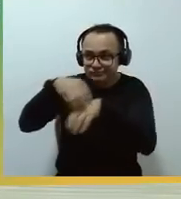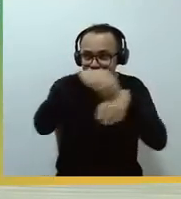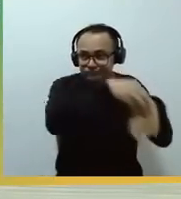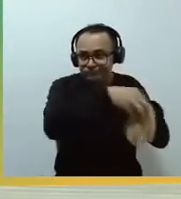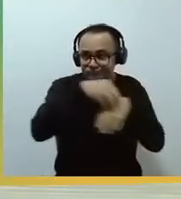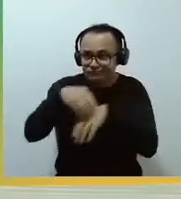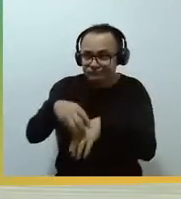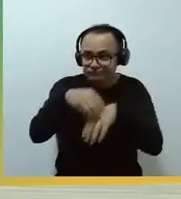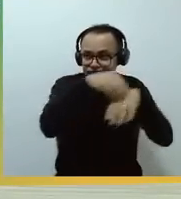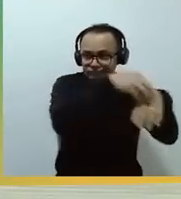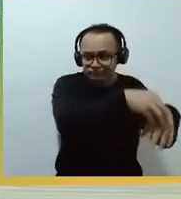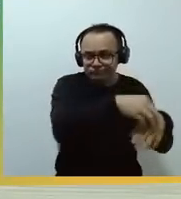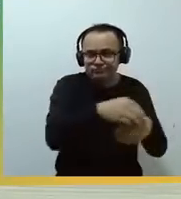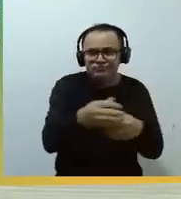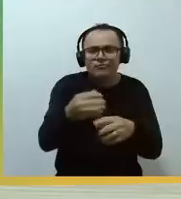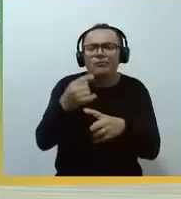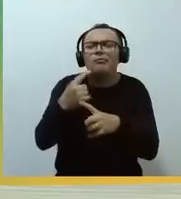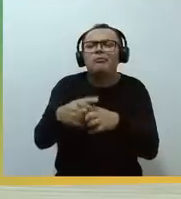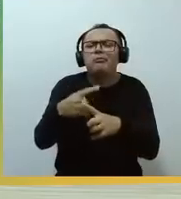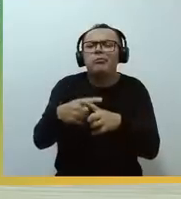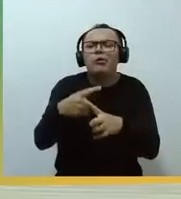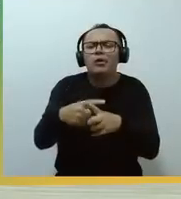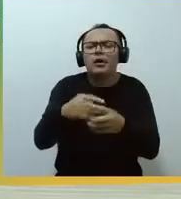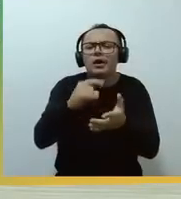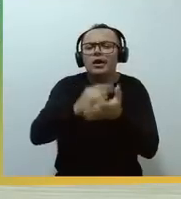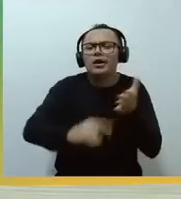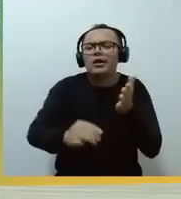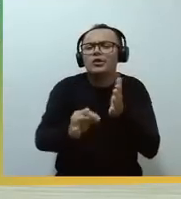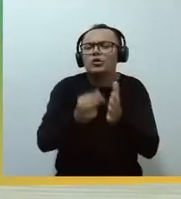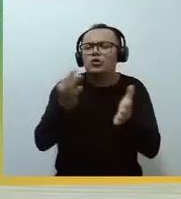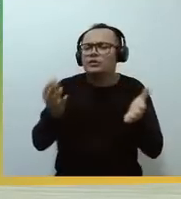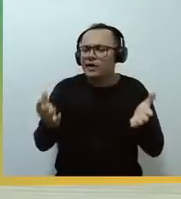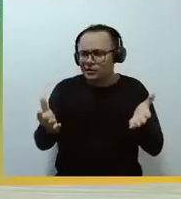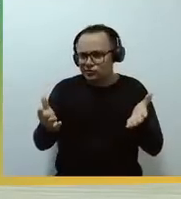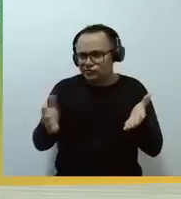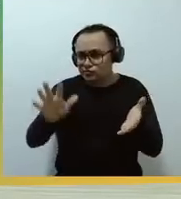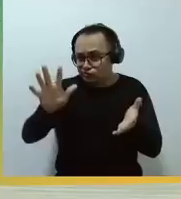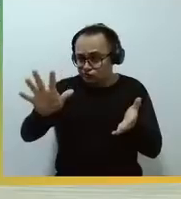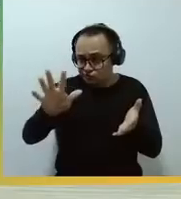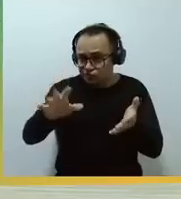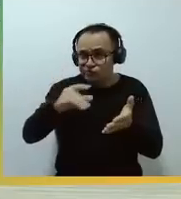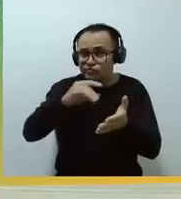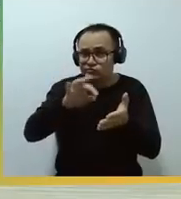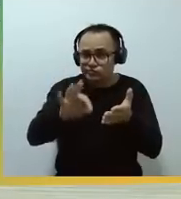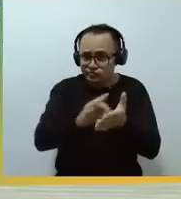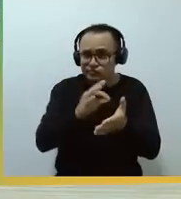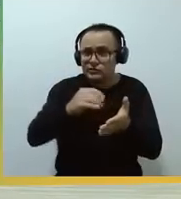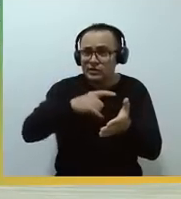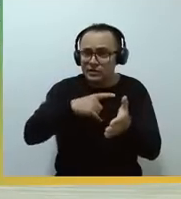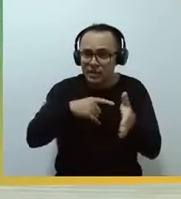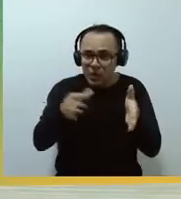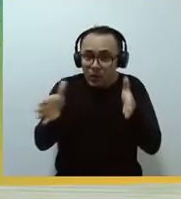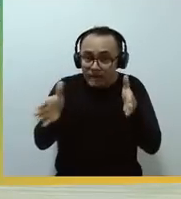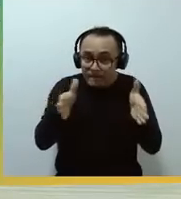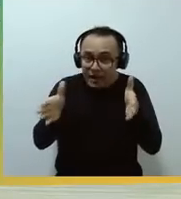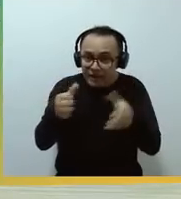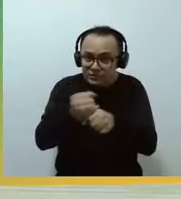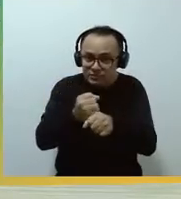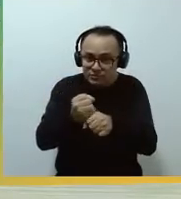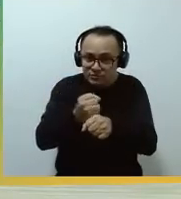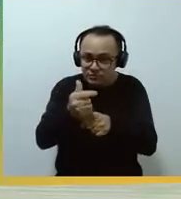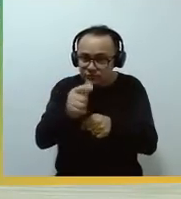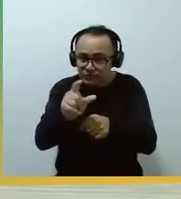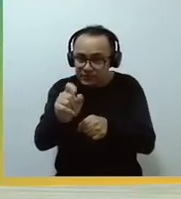que foi posto isso? Porque, veja só, o aterro, ele tudo bem que ele tem um prazo para 20 anos, mas se